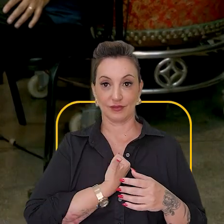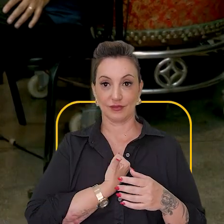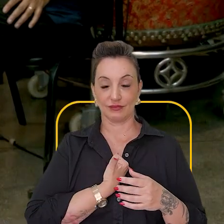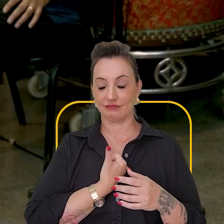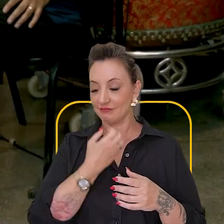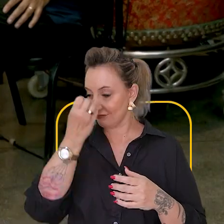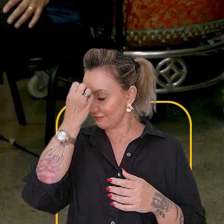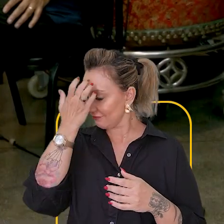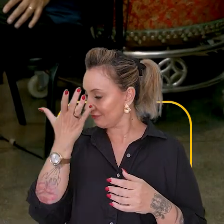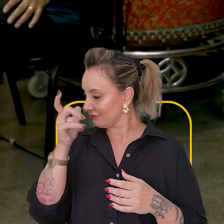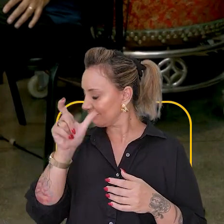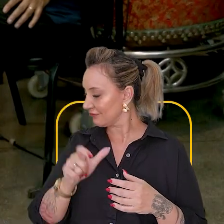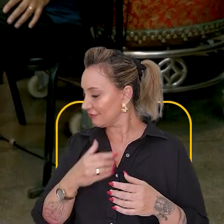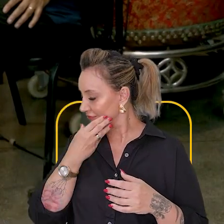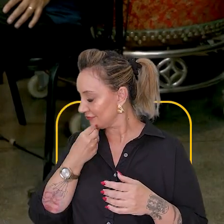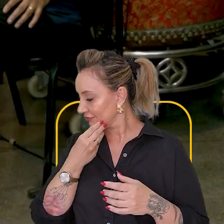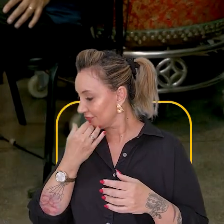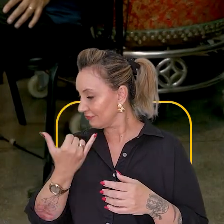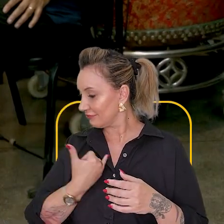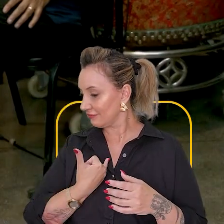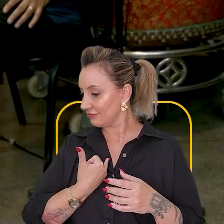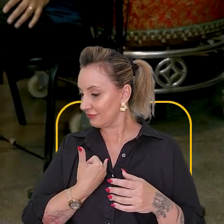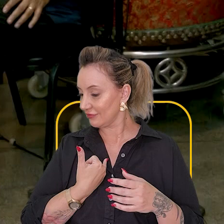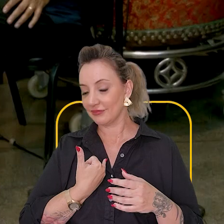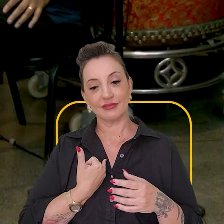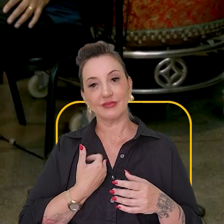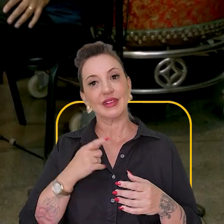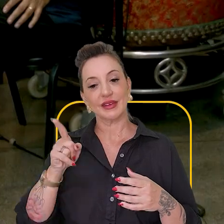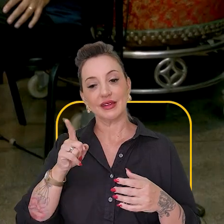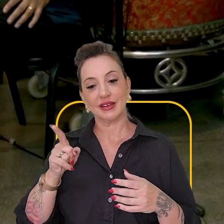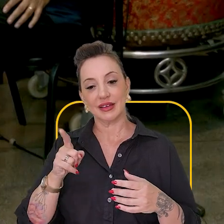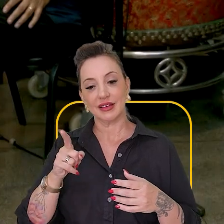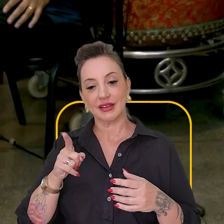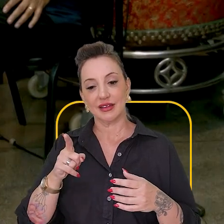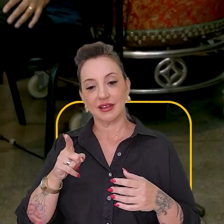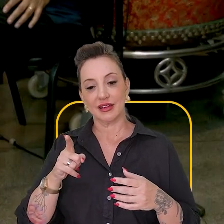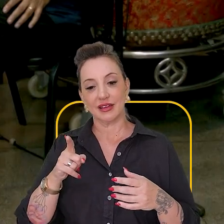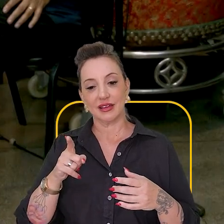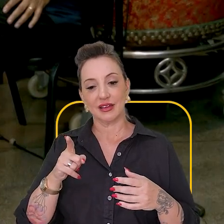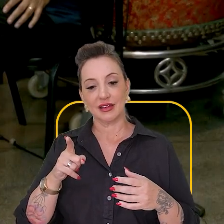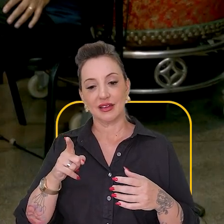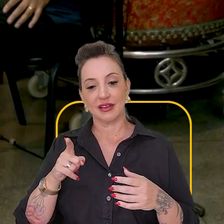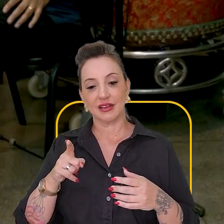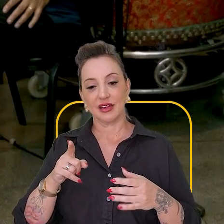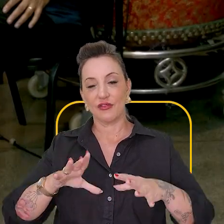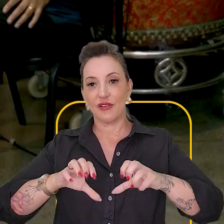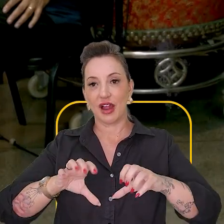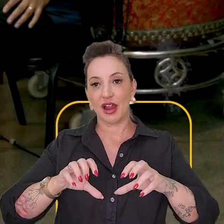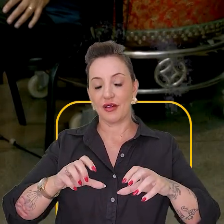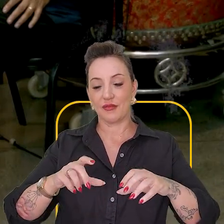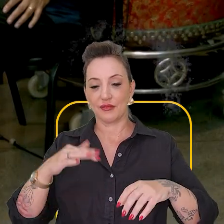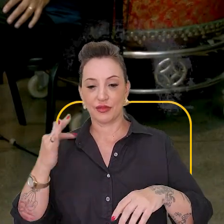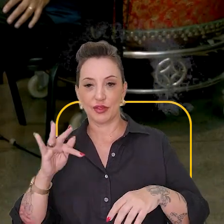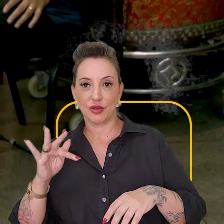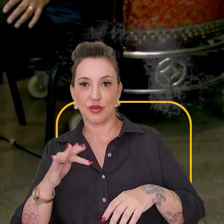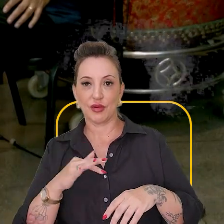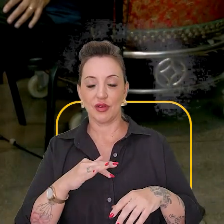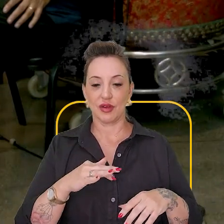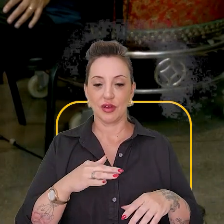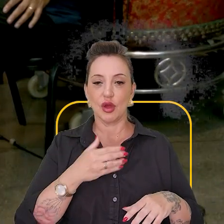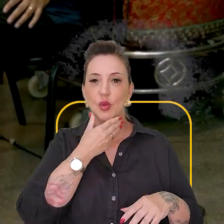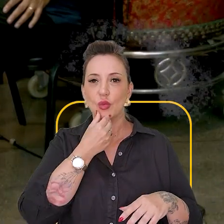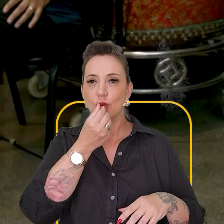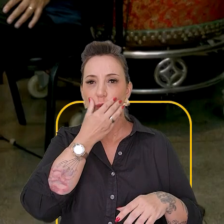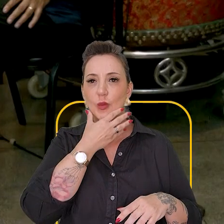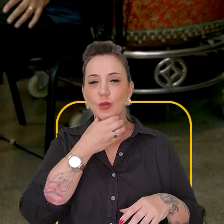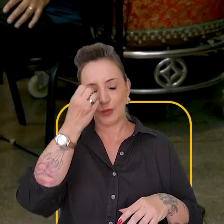mim eu não me lembro quem é esse rapaz mas ele me falou assim ele fazia ele era do F rock Pie ele fazia massagem no pessoal que estava com dor e tal um